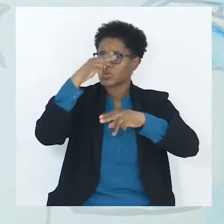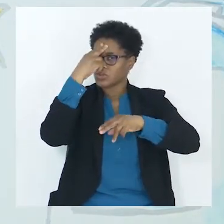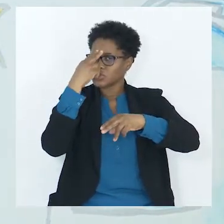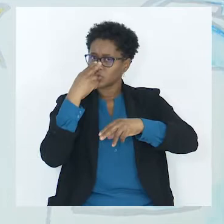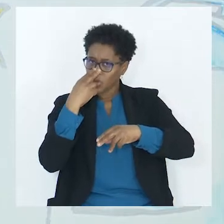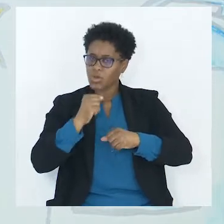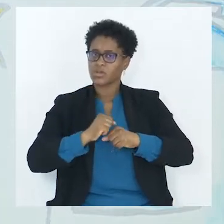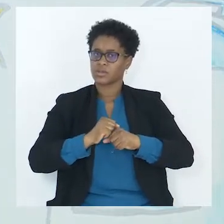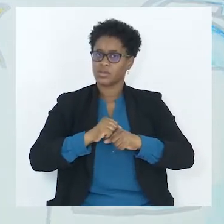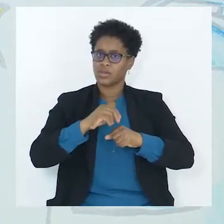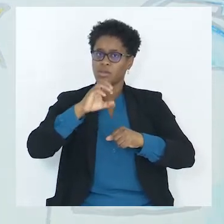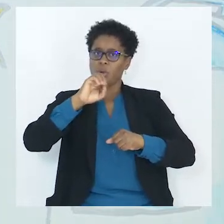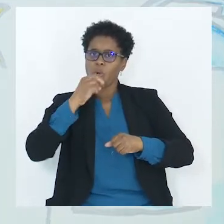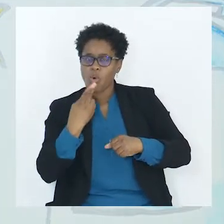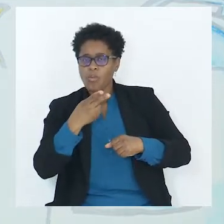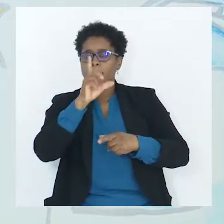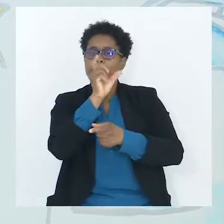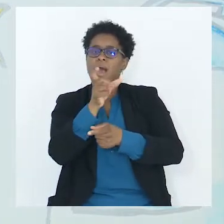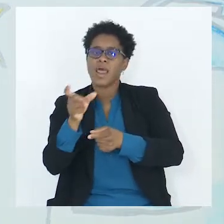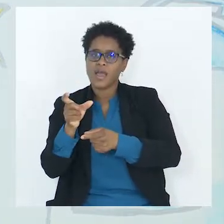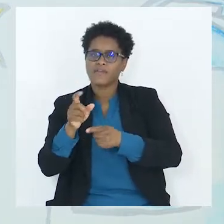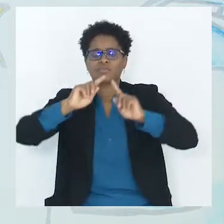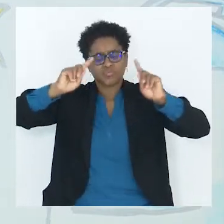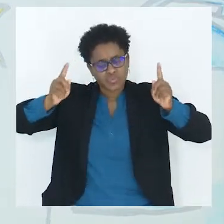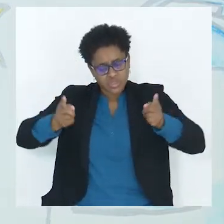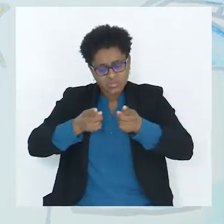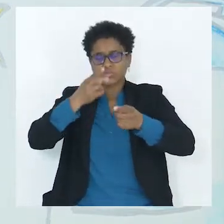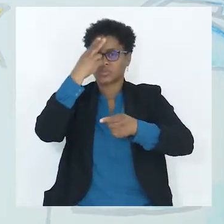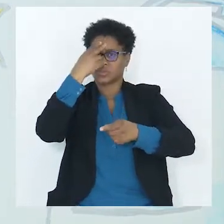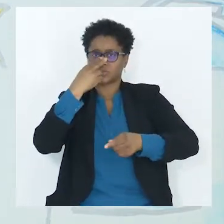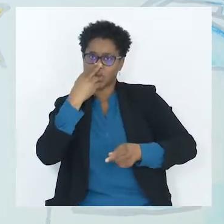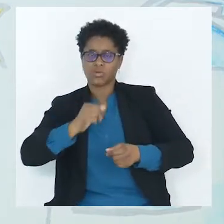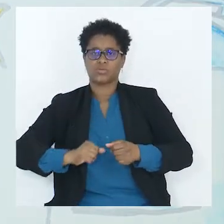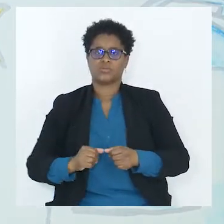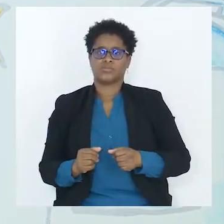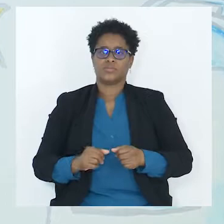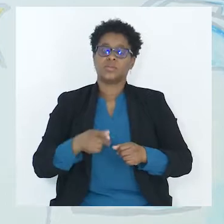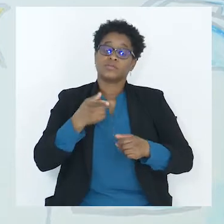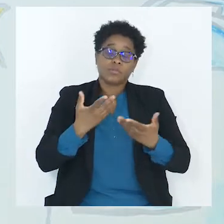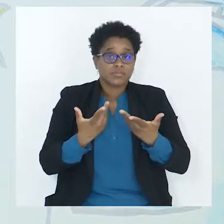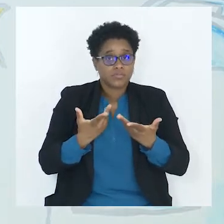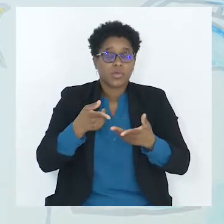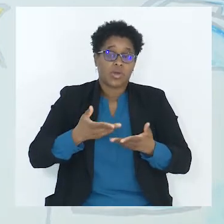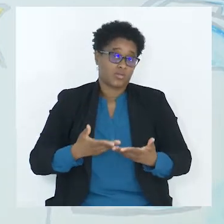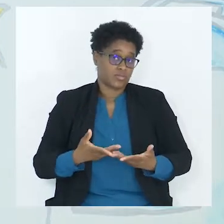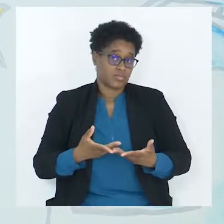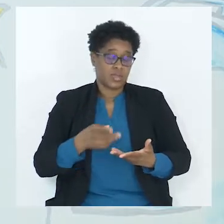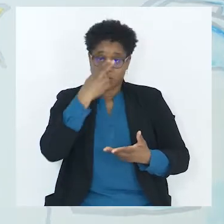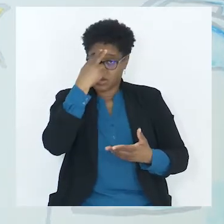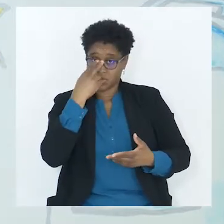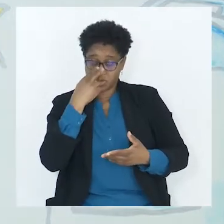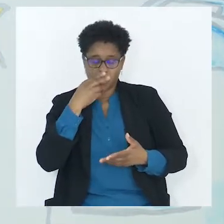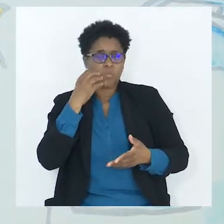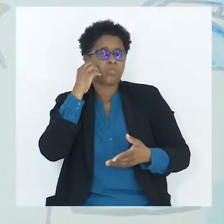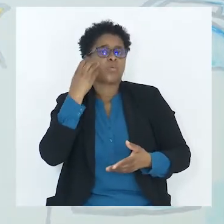construção histórica, ou por uma palavra, faz-se a síntese histórica. Portanto, nesse caso,